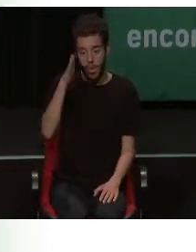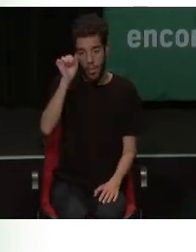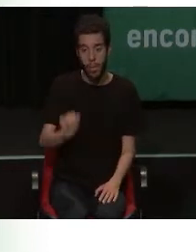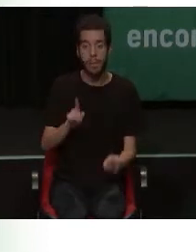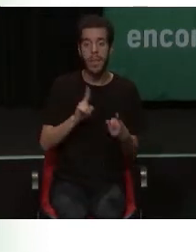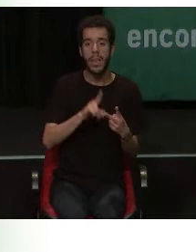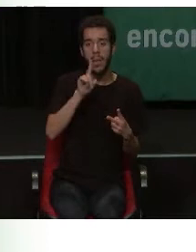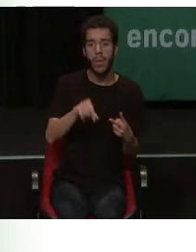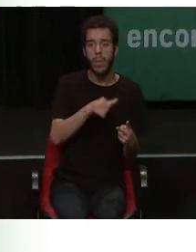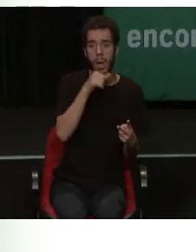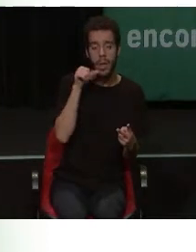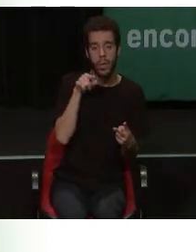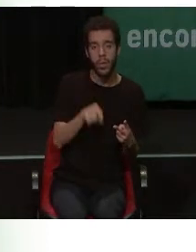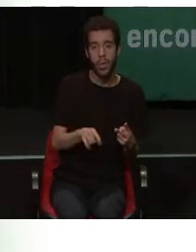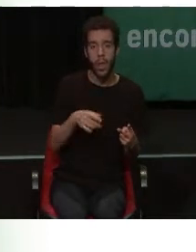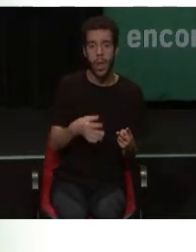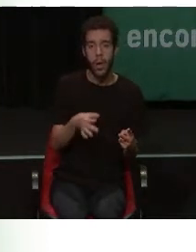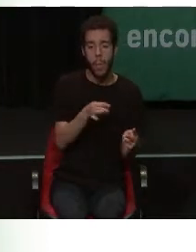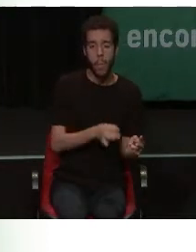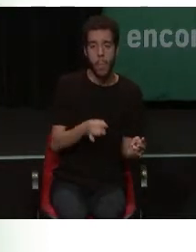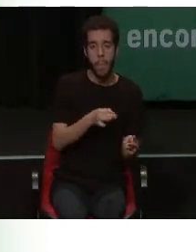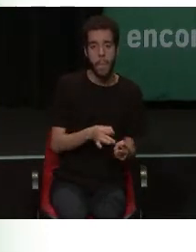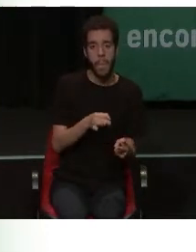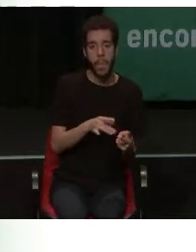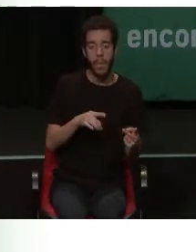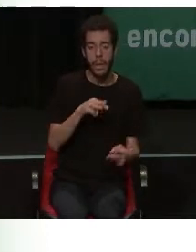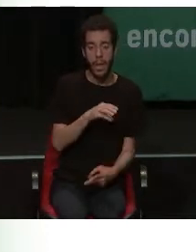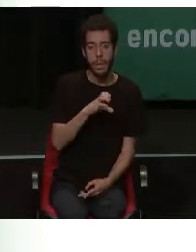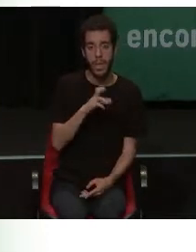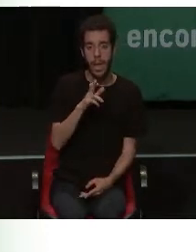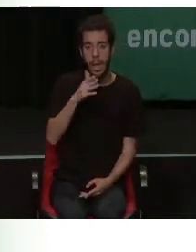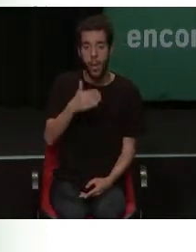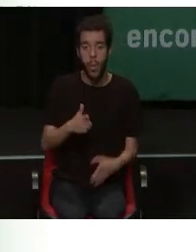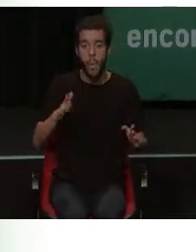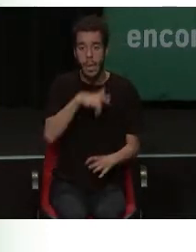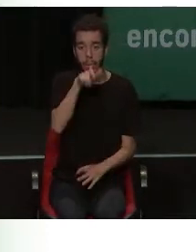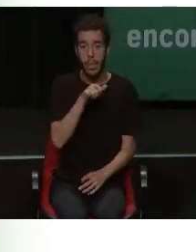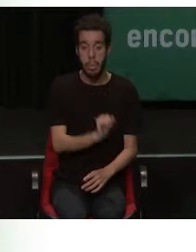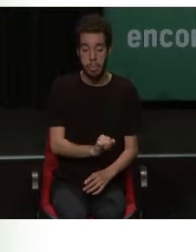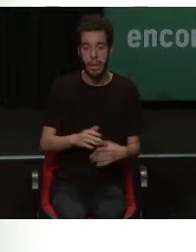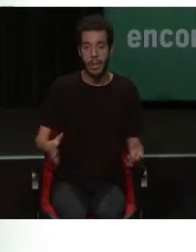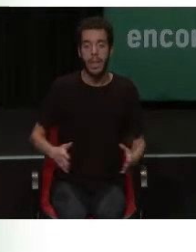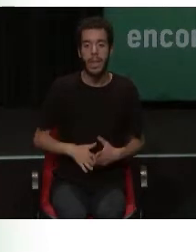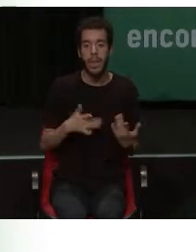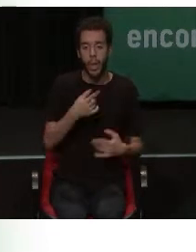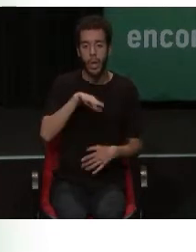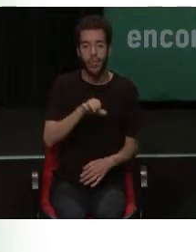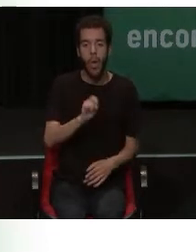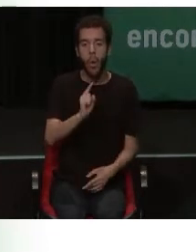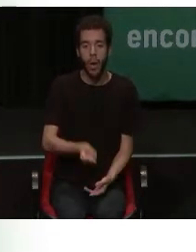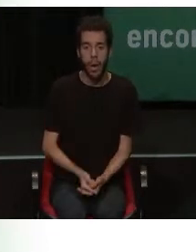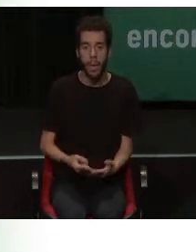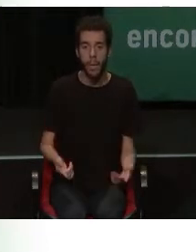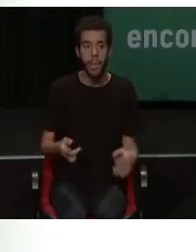azul num plasmídio que tem o gene também MCR1 de origem humana. E o que é que foi detectado?